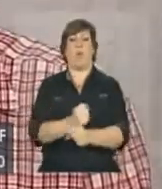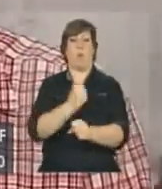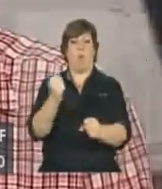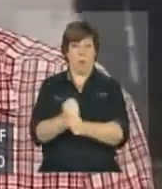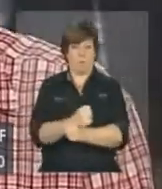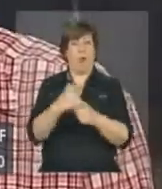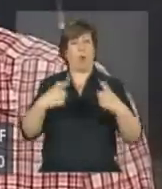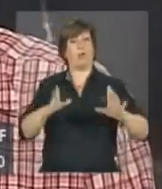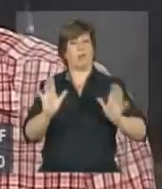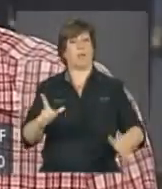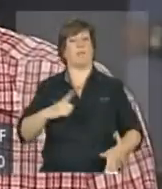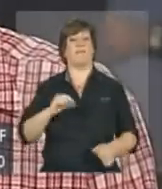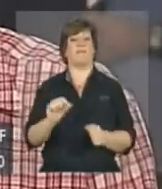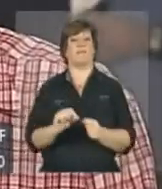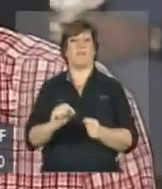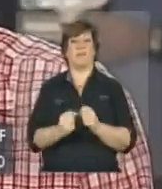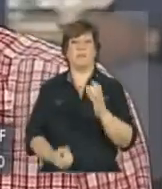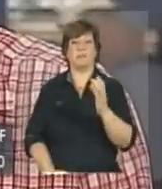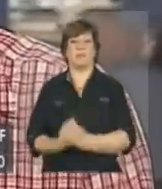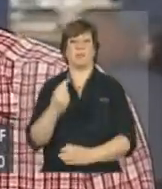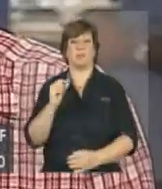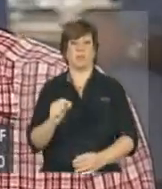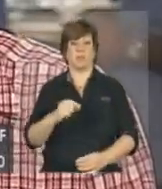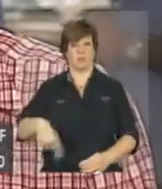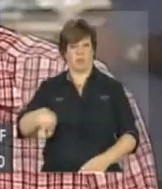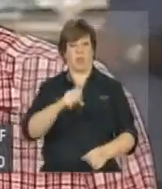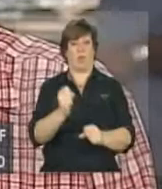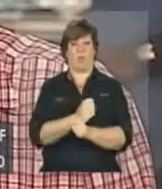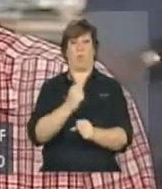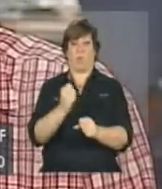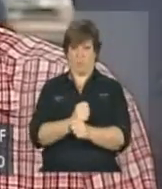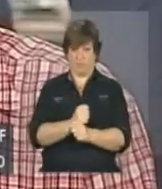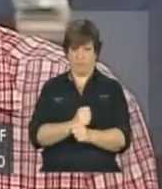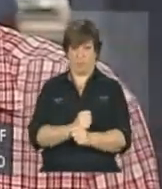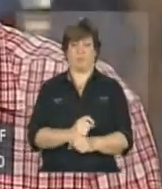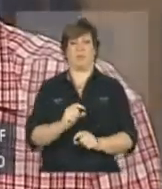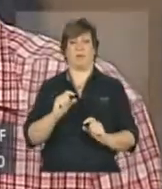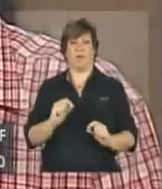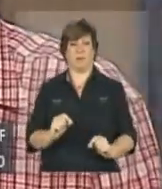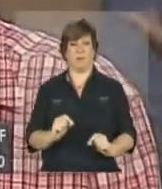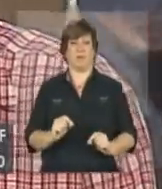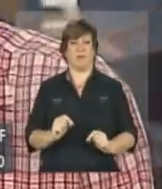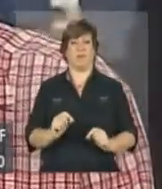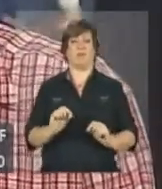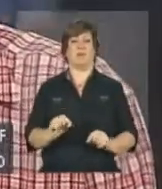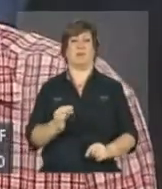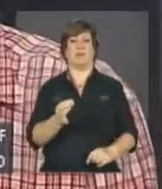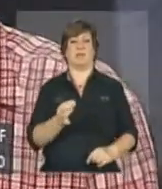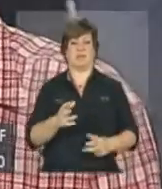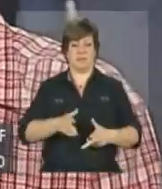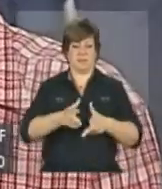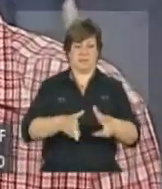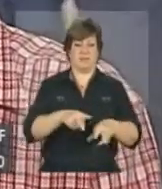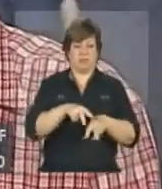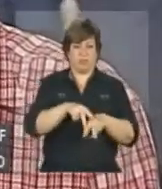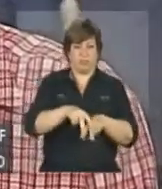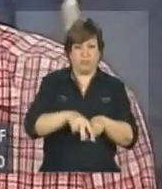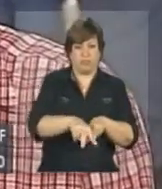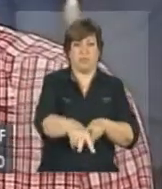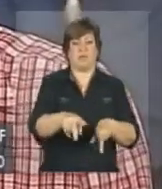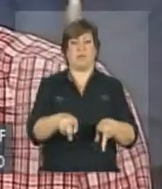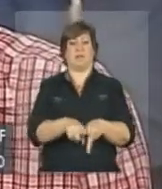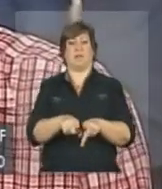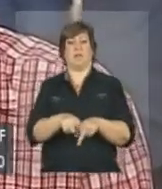já se faz o lançamento da superestrutura, ou seja, de dormentes, trilhos na via. Ela faz parte